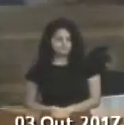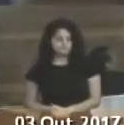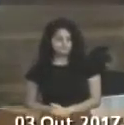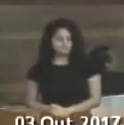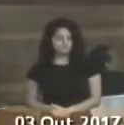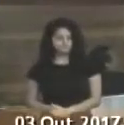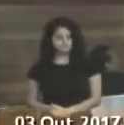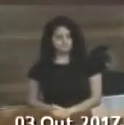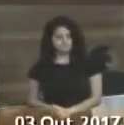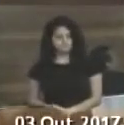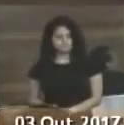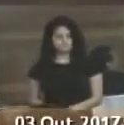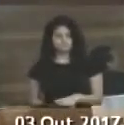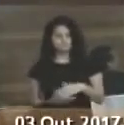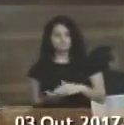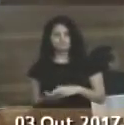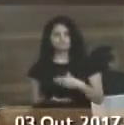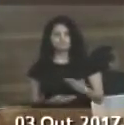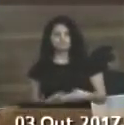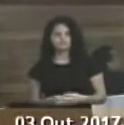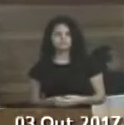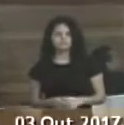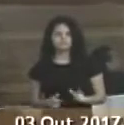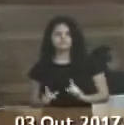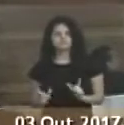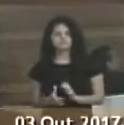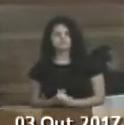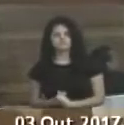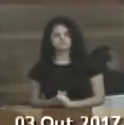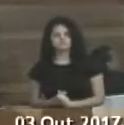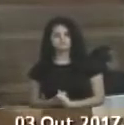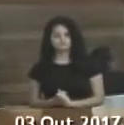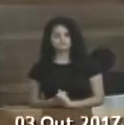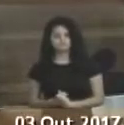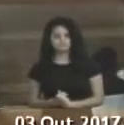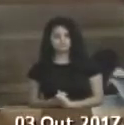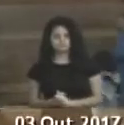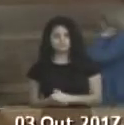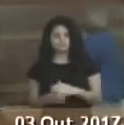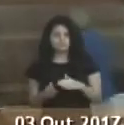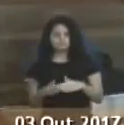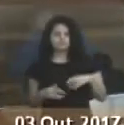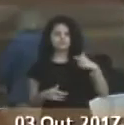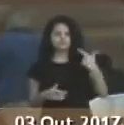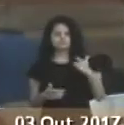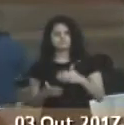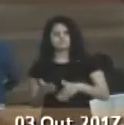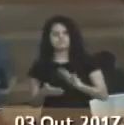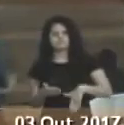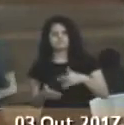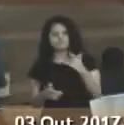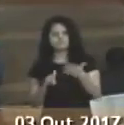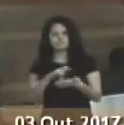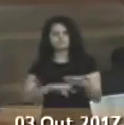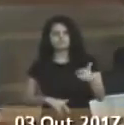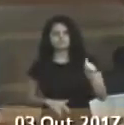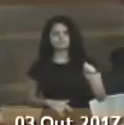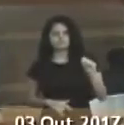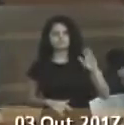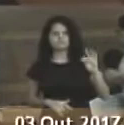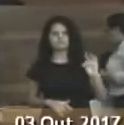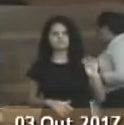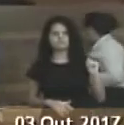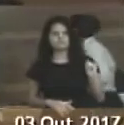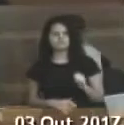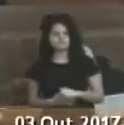3. Dando continuidade à sessão, o senhor presidente solicitou ao segundo secretário que procedesse à leitura da ata da sessão anterior,